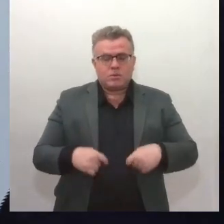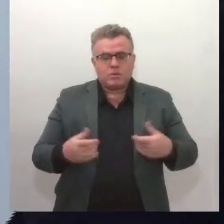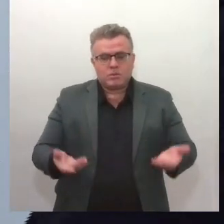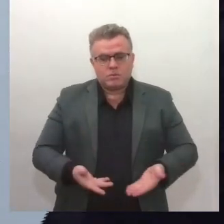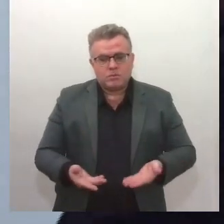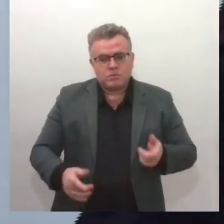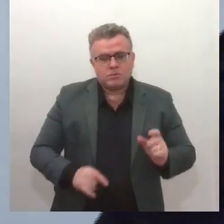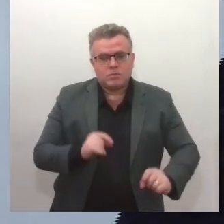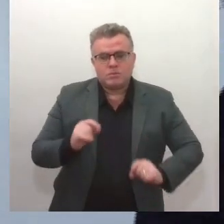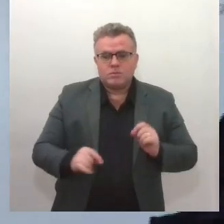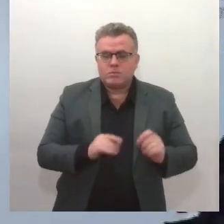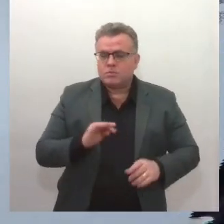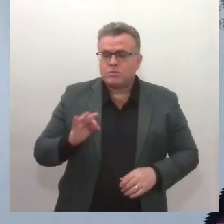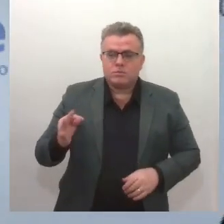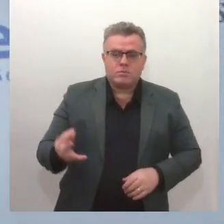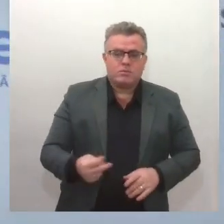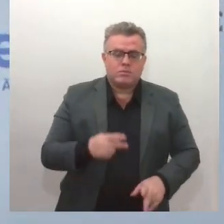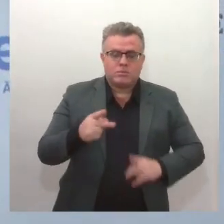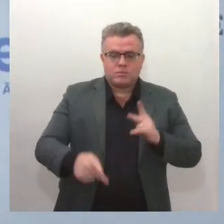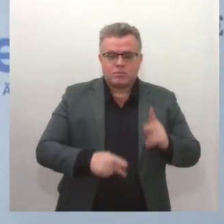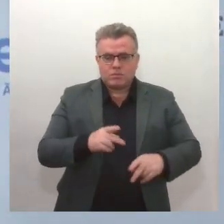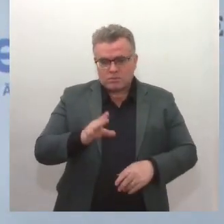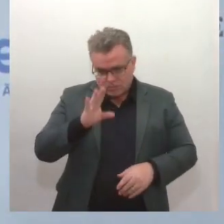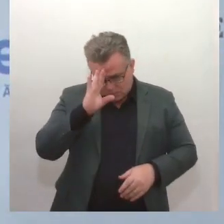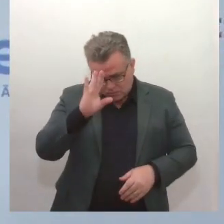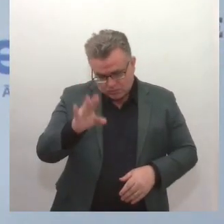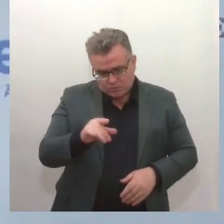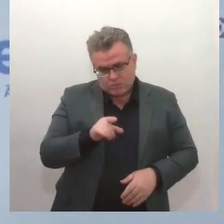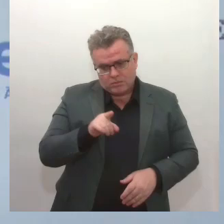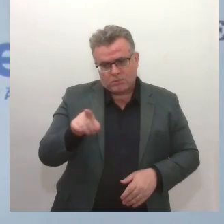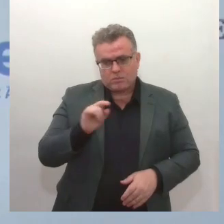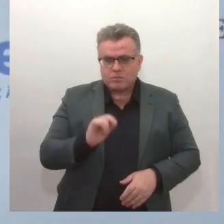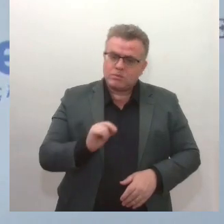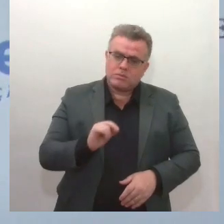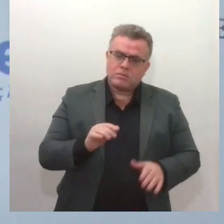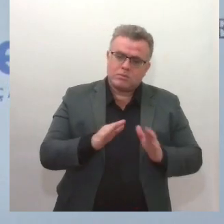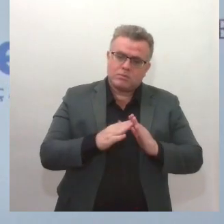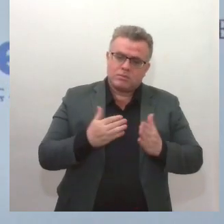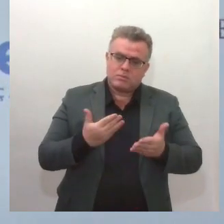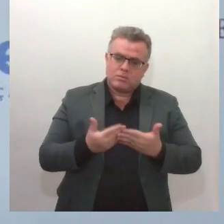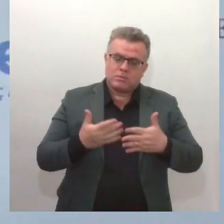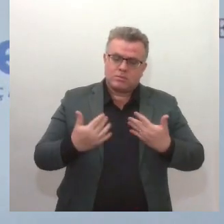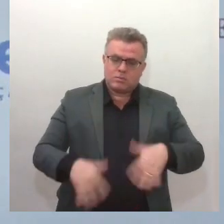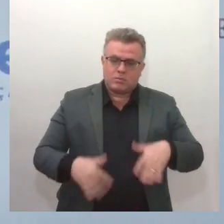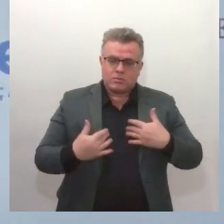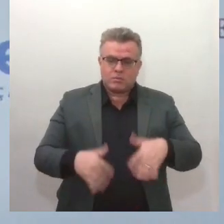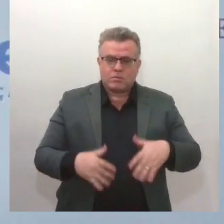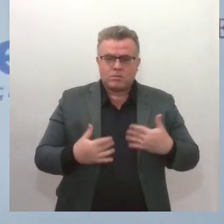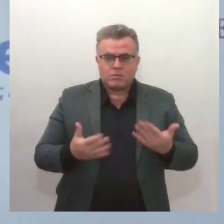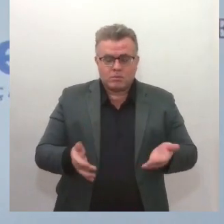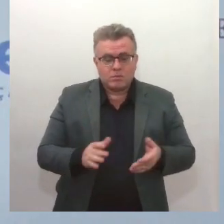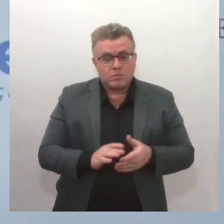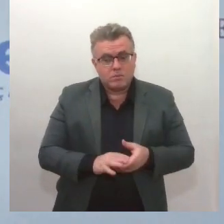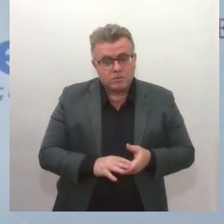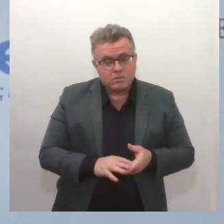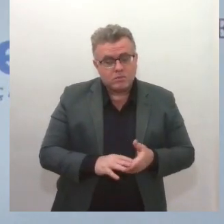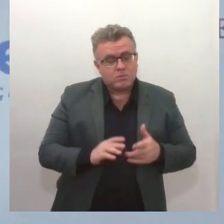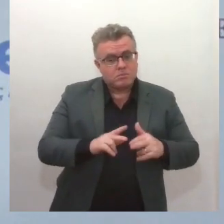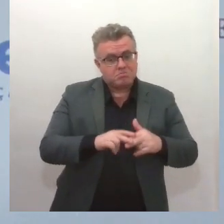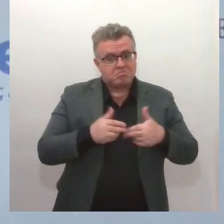né, principalmente ali do bairro Porto Dantas, com a escola reunida 8 de maio. Então, foi inaugurada uma quadra